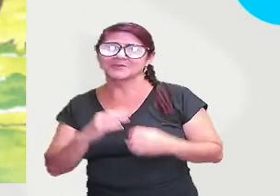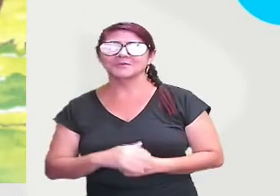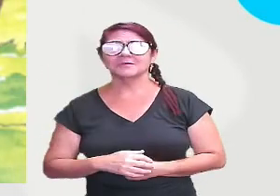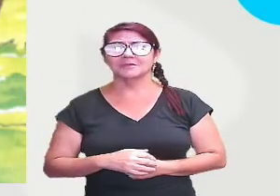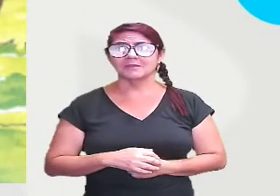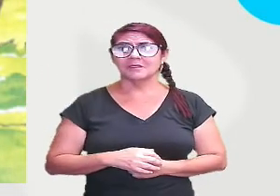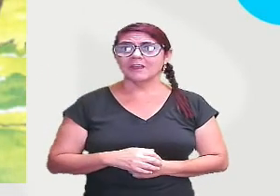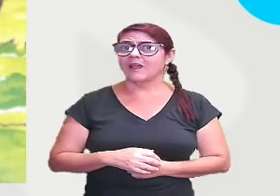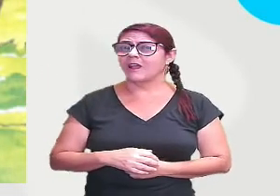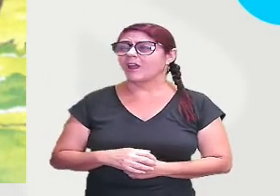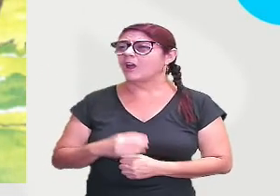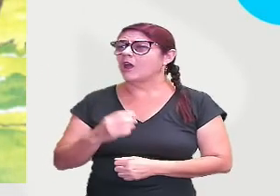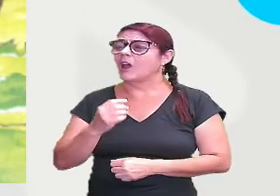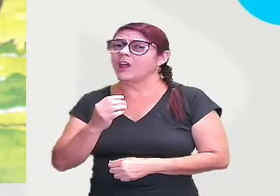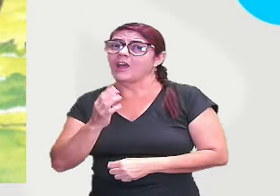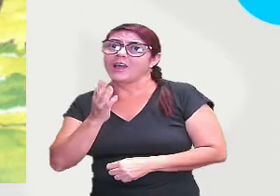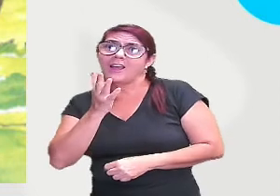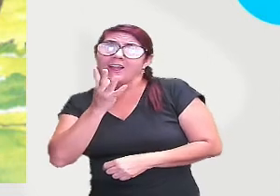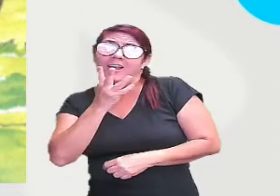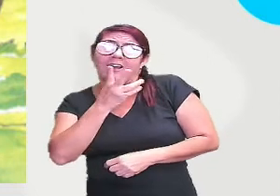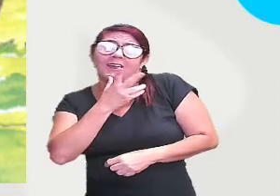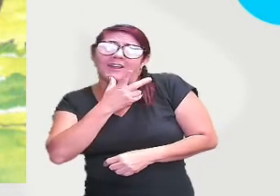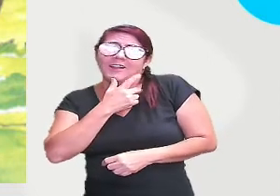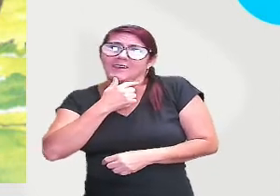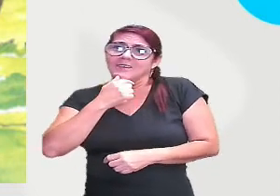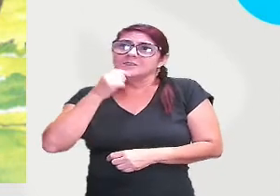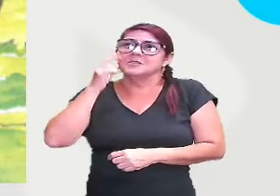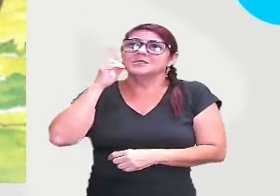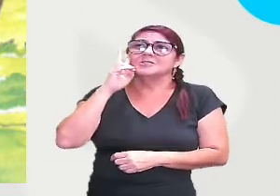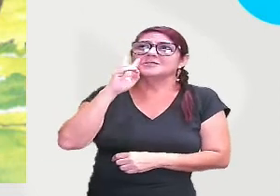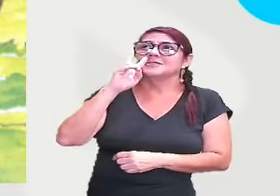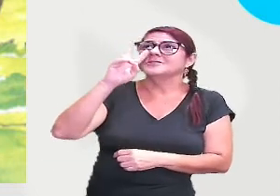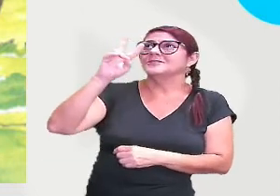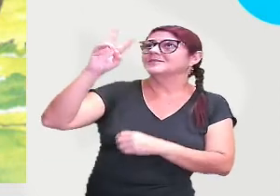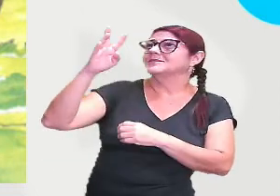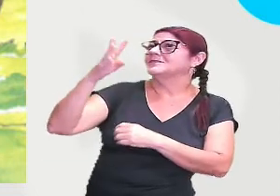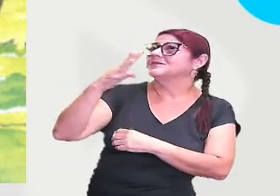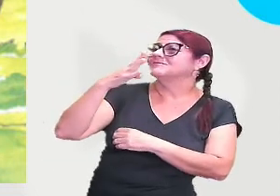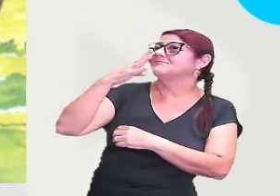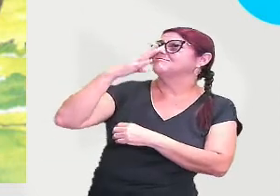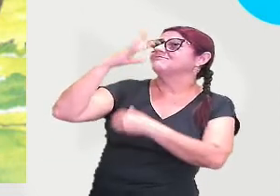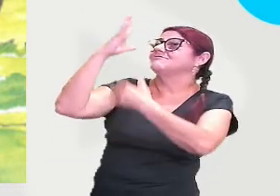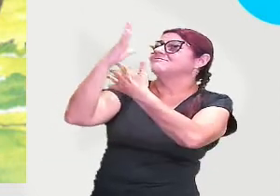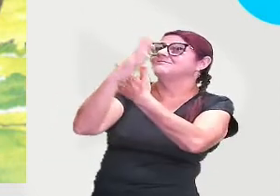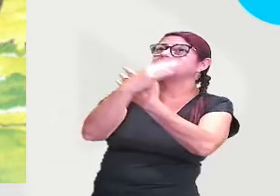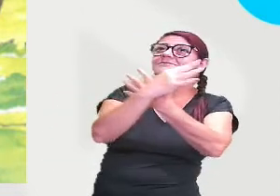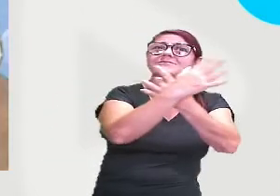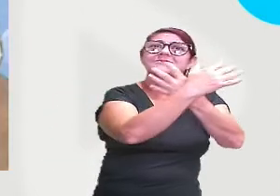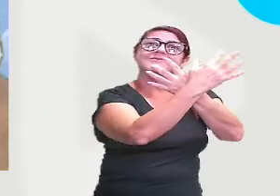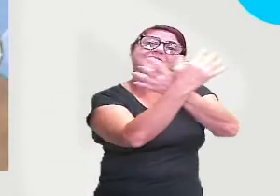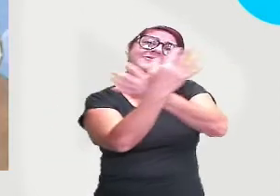Ela ficava horas e horas olhando o voo das borboletas e admirando-as.